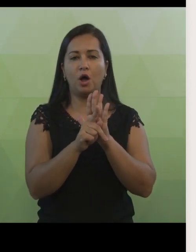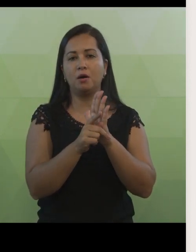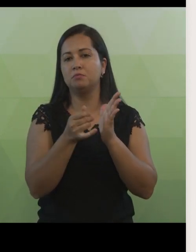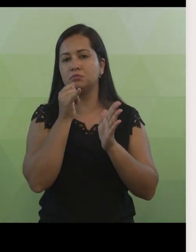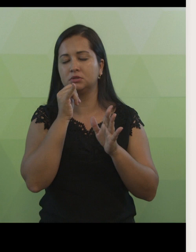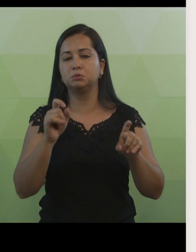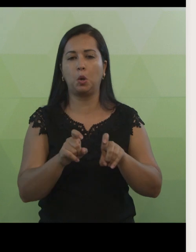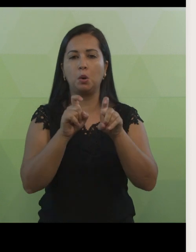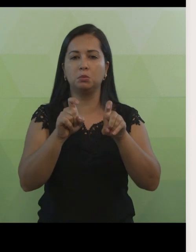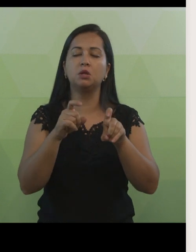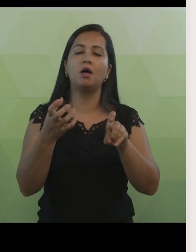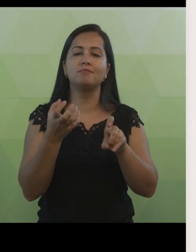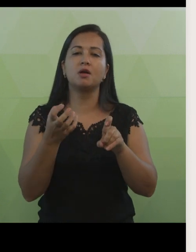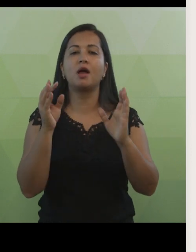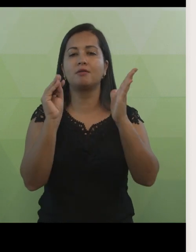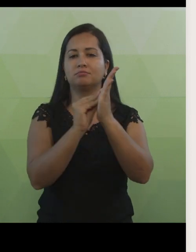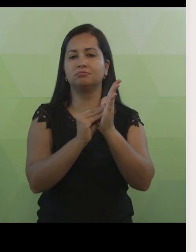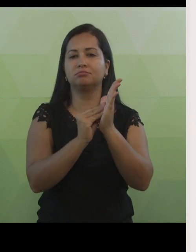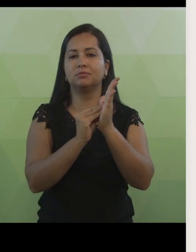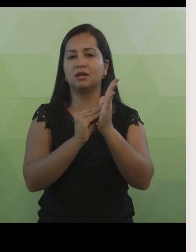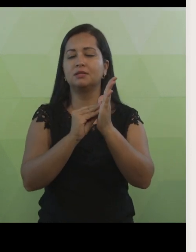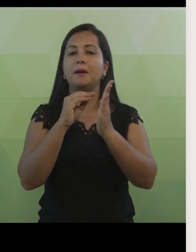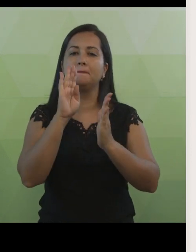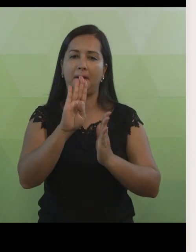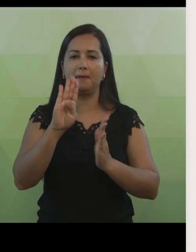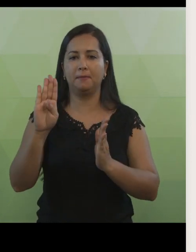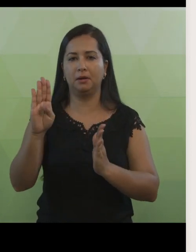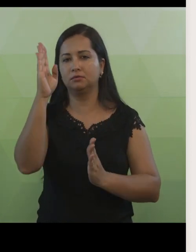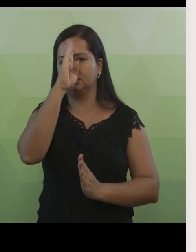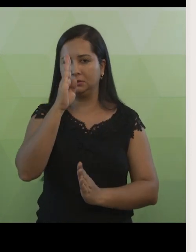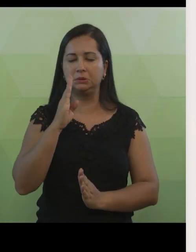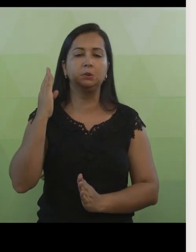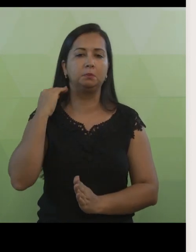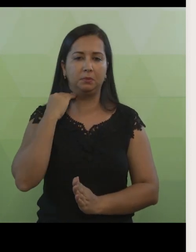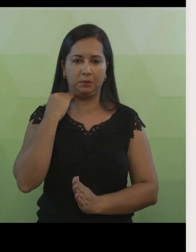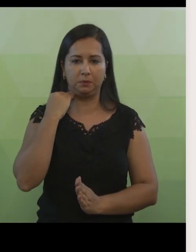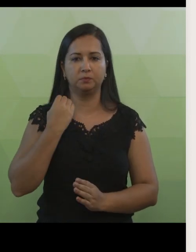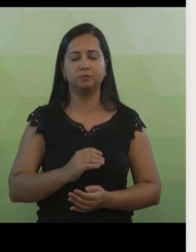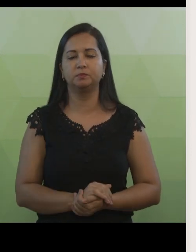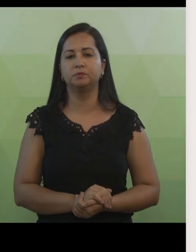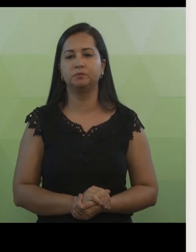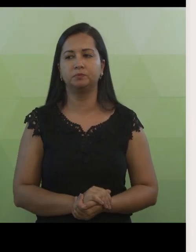baixa e instala ele no nosso servidor Banco Brasil, por exemplo.